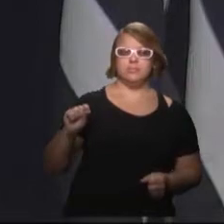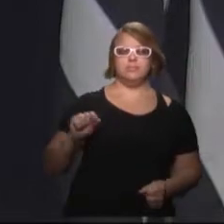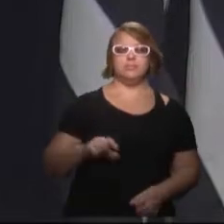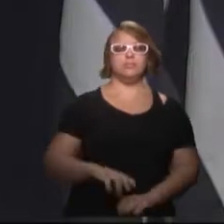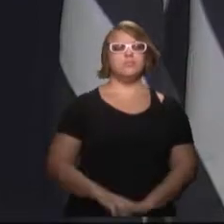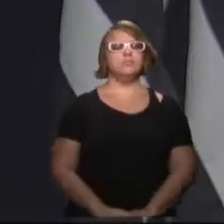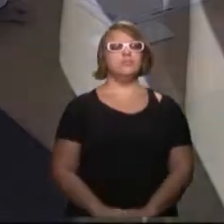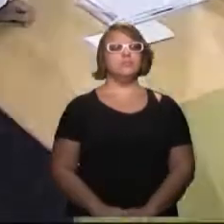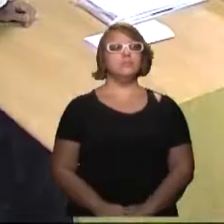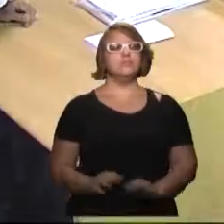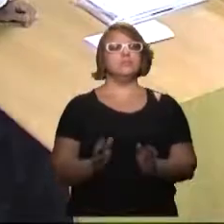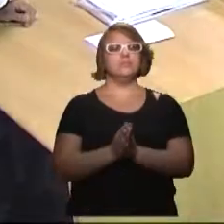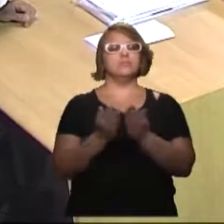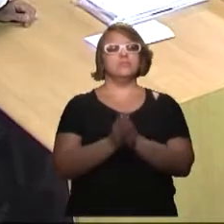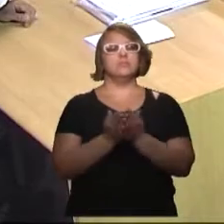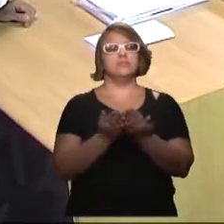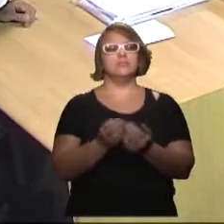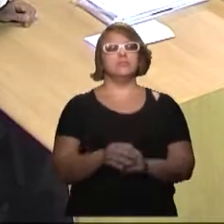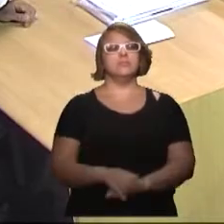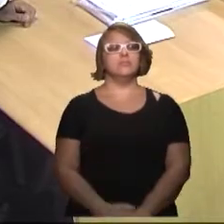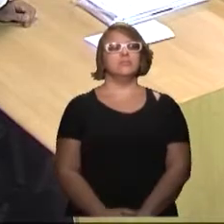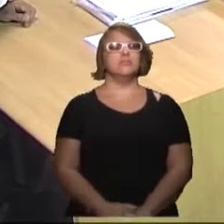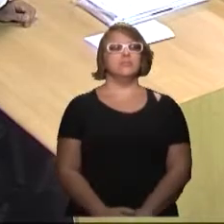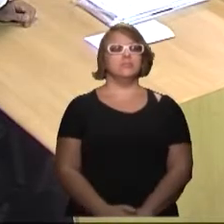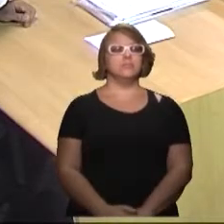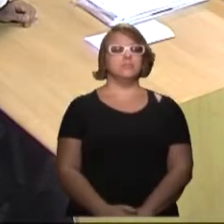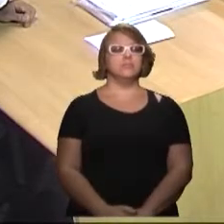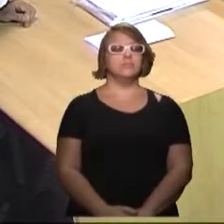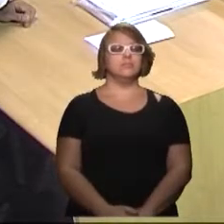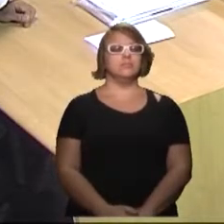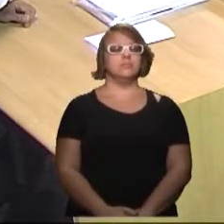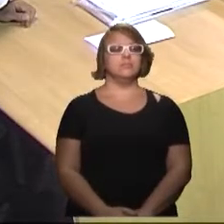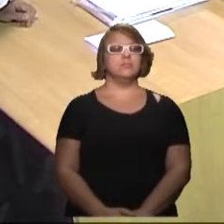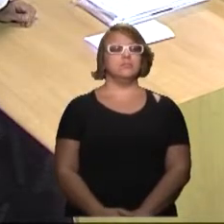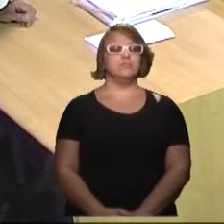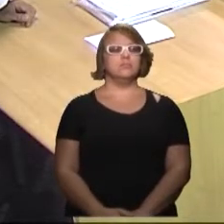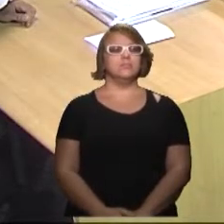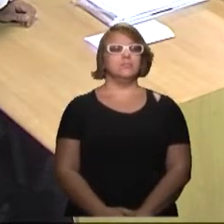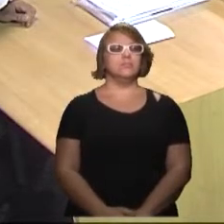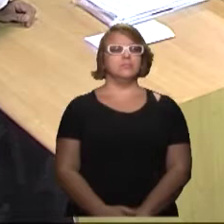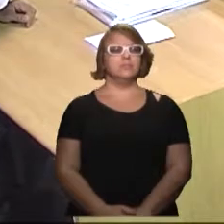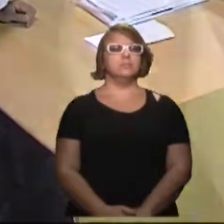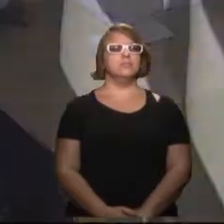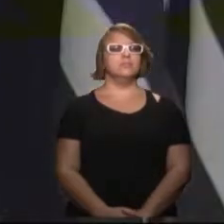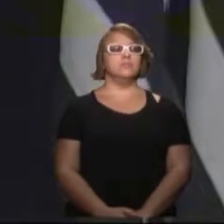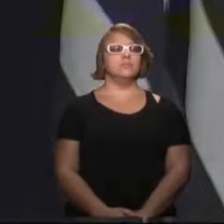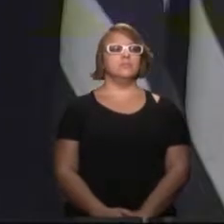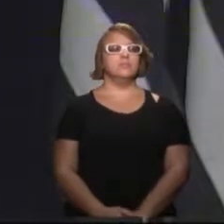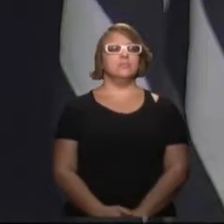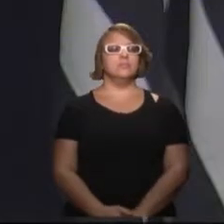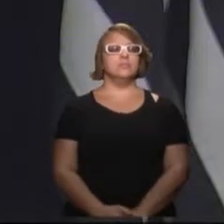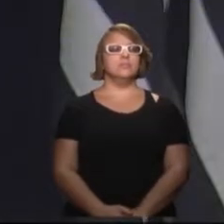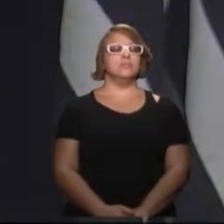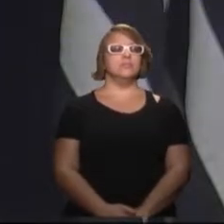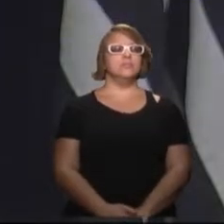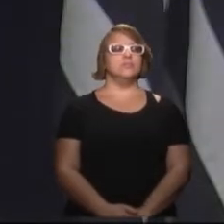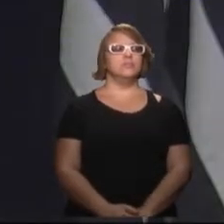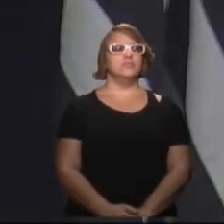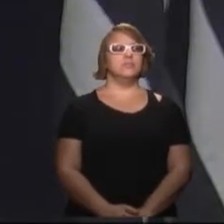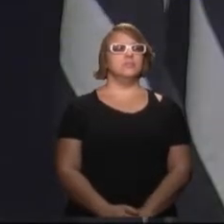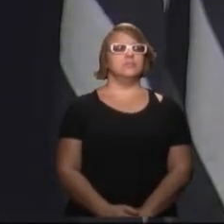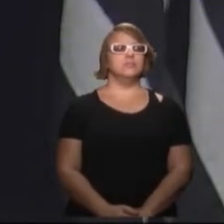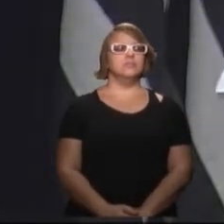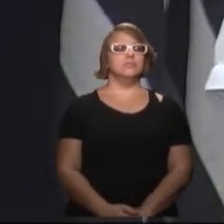Gini, ele mede a concentração de renda. Mais próximo de 1, a renda concentrada, mais próximo de 0, se tem uma boa distribuição. Então, tem essa